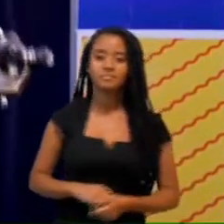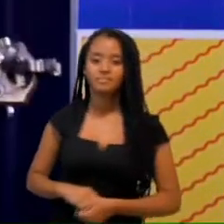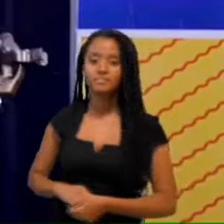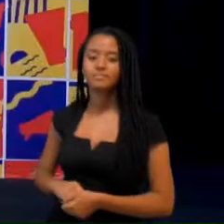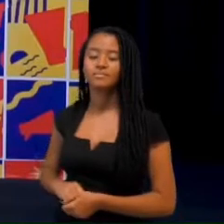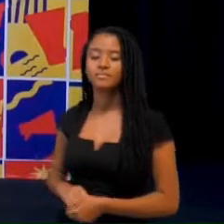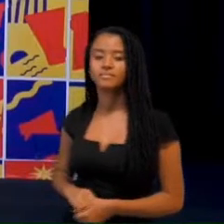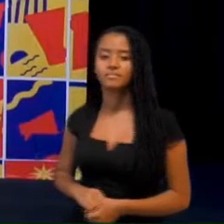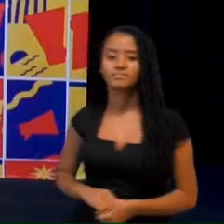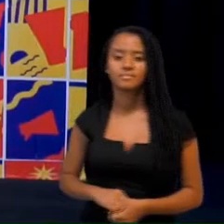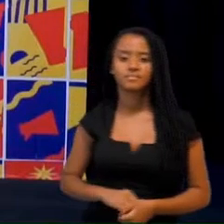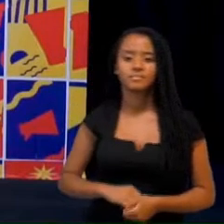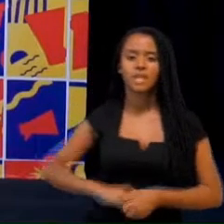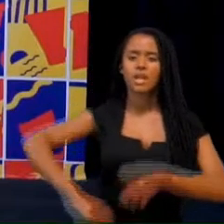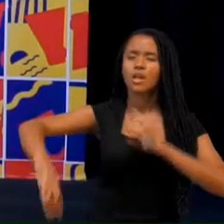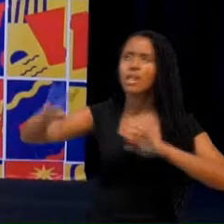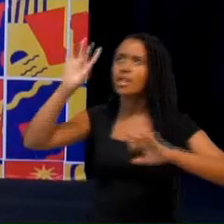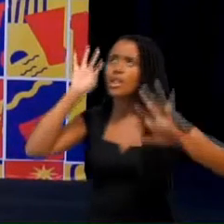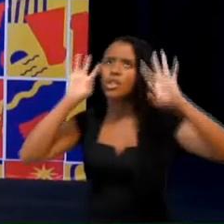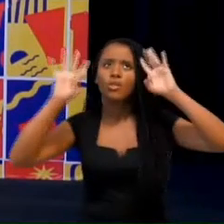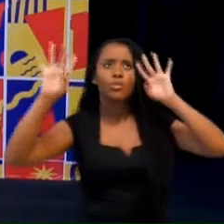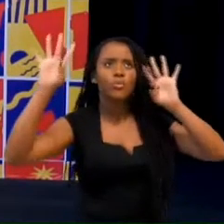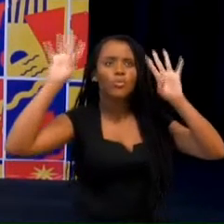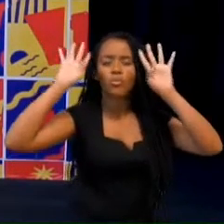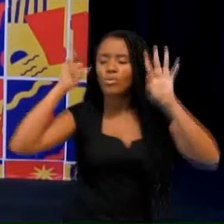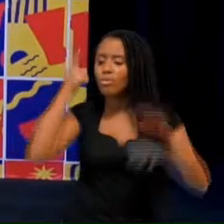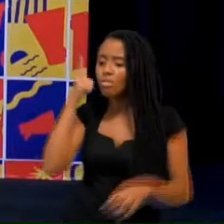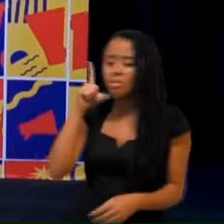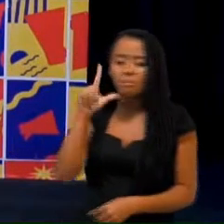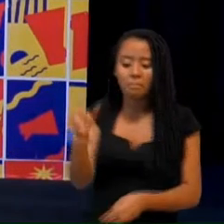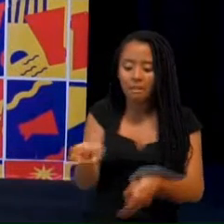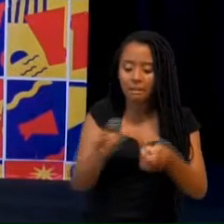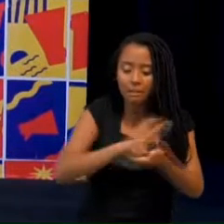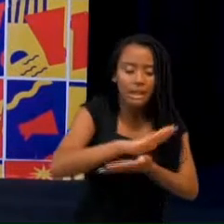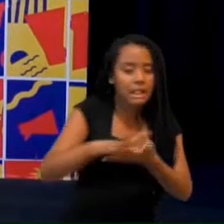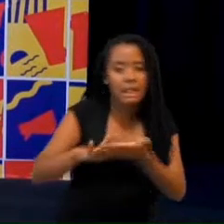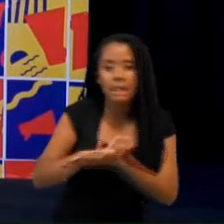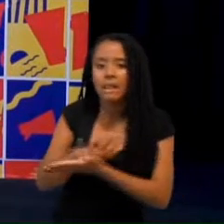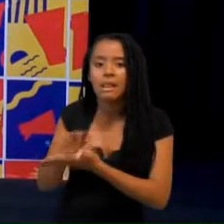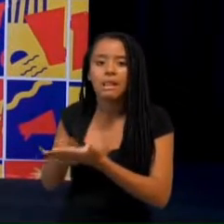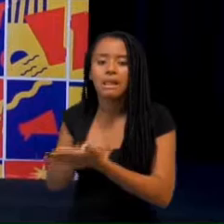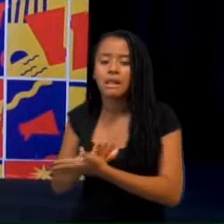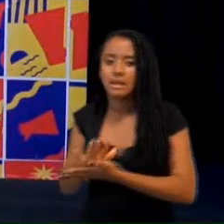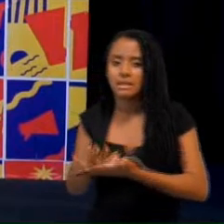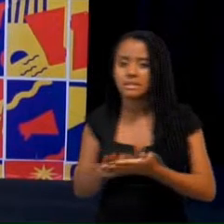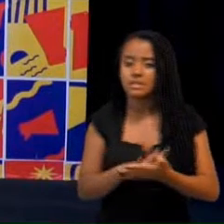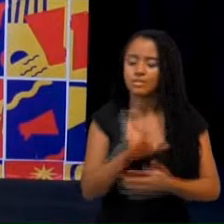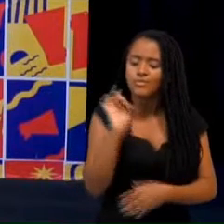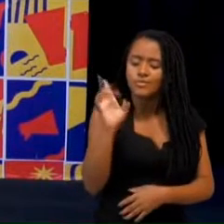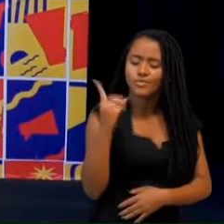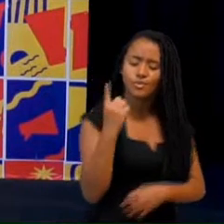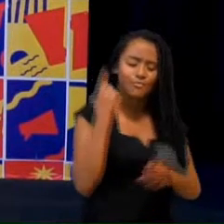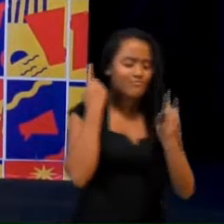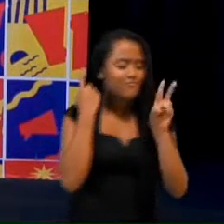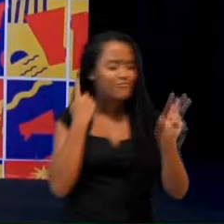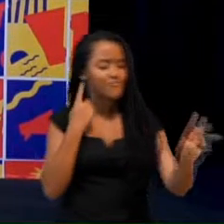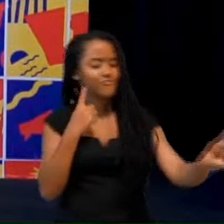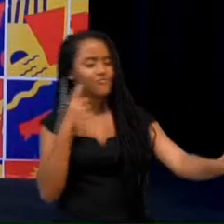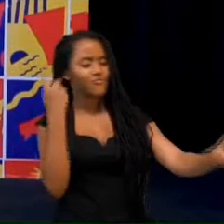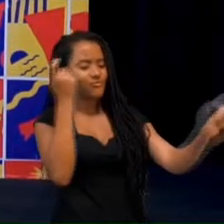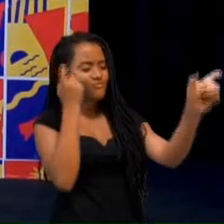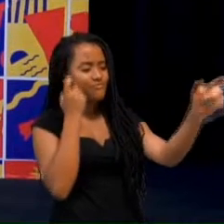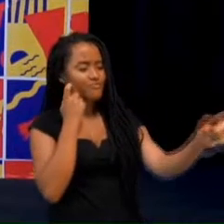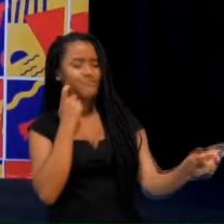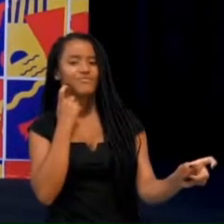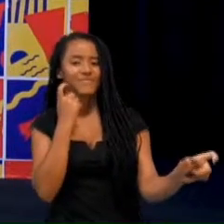oh eu tô girando não consigo ver mais nada além de você sorrindo